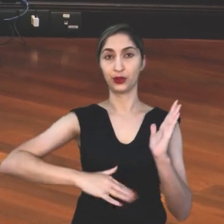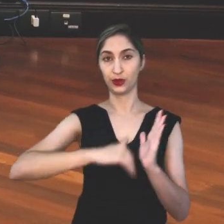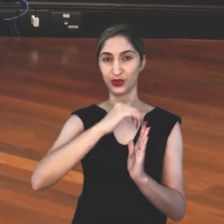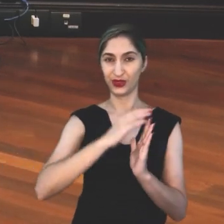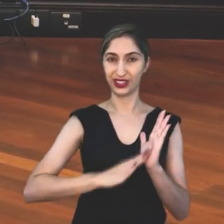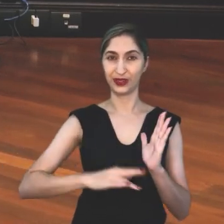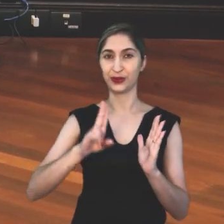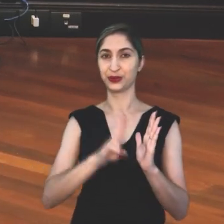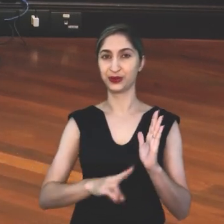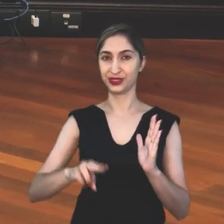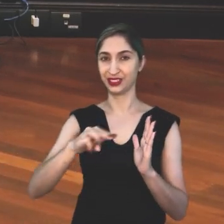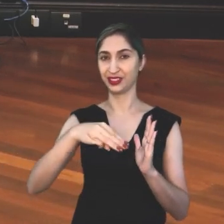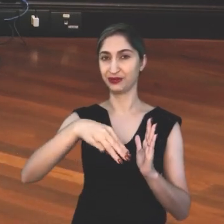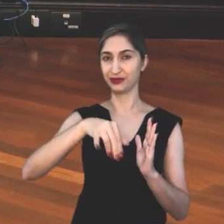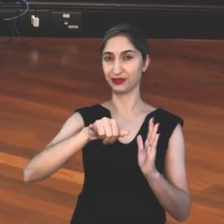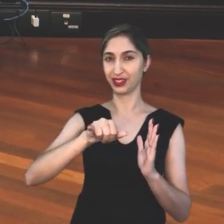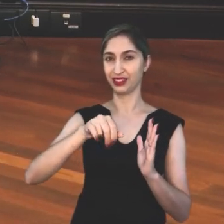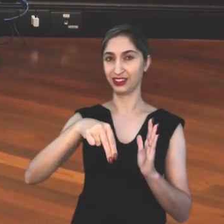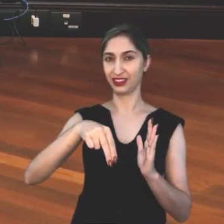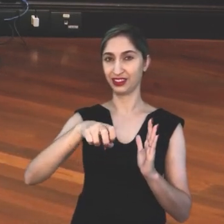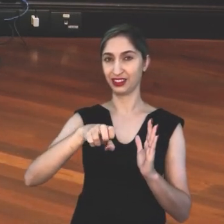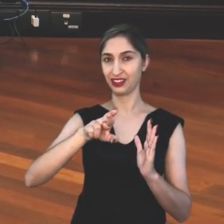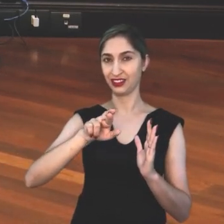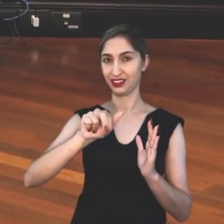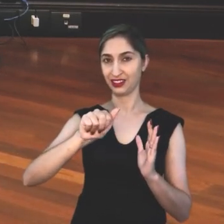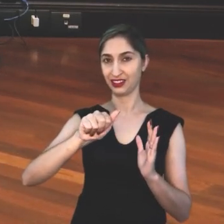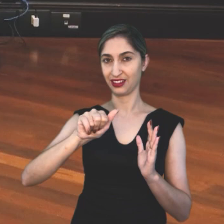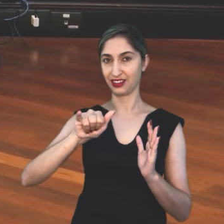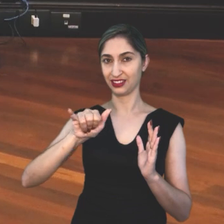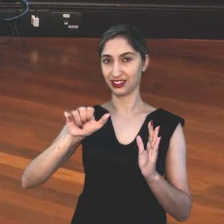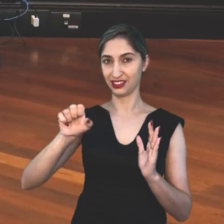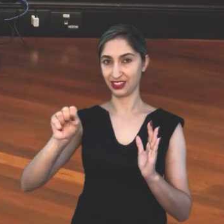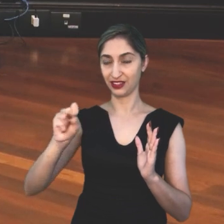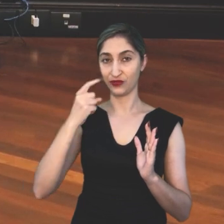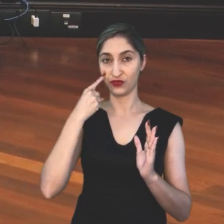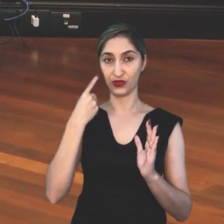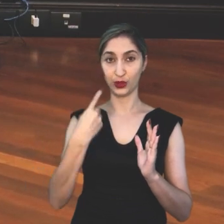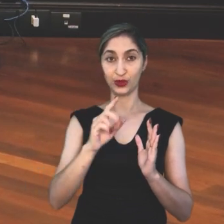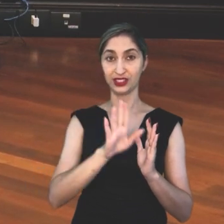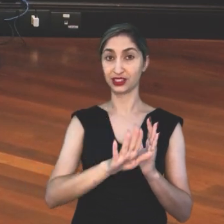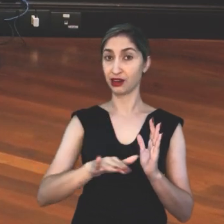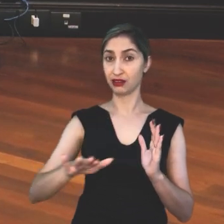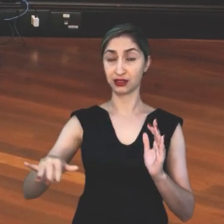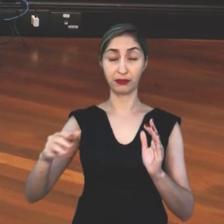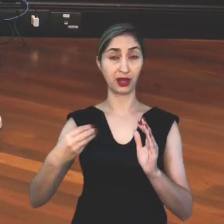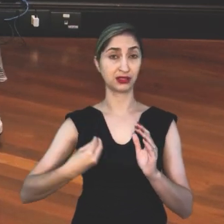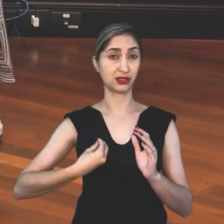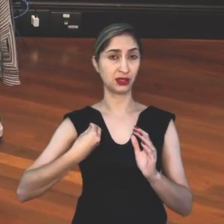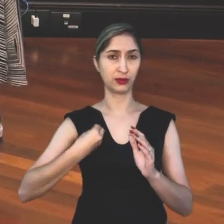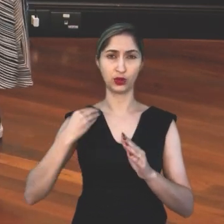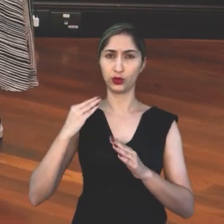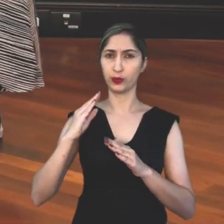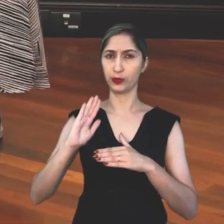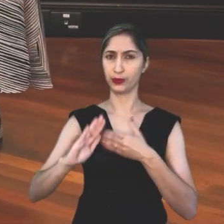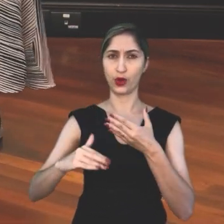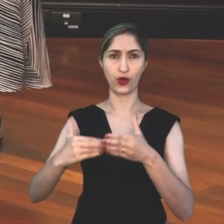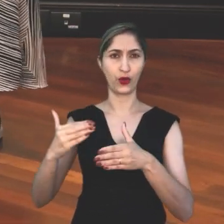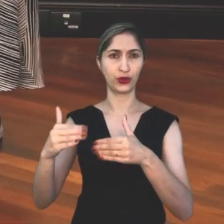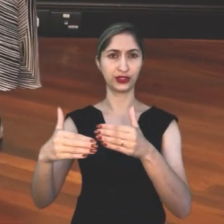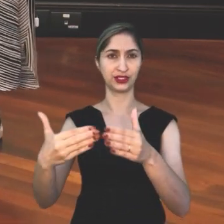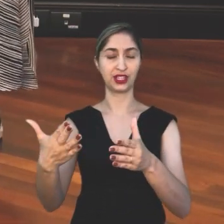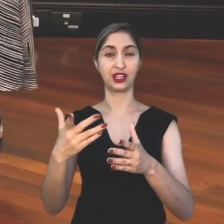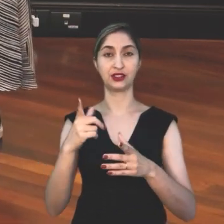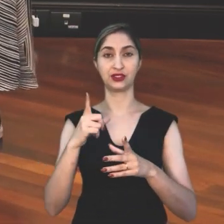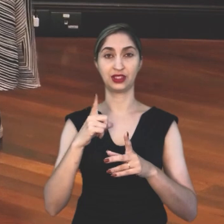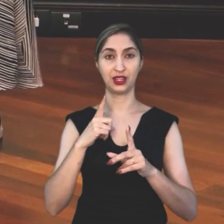Que é a ideia da pintura com pigmentos minerais. Eu gosto dessa foto porque dá para ver um pouquinho do aspecto da tinta. Então, assim, é um processo que as crianças participam